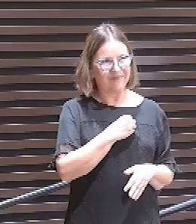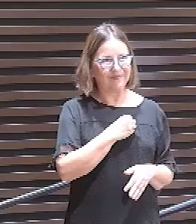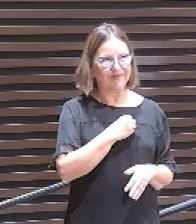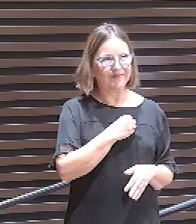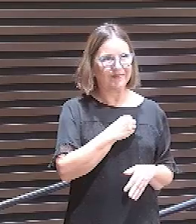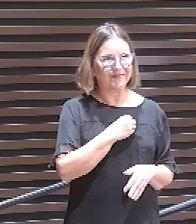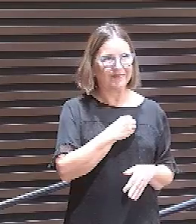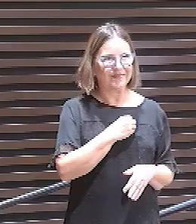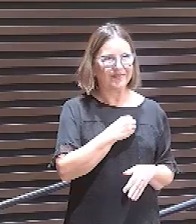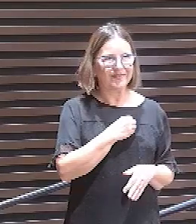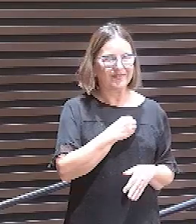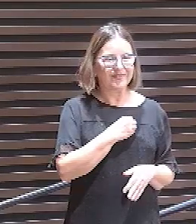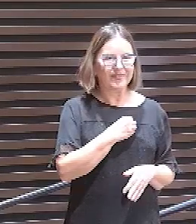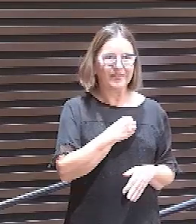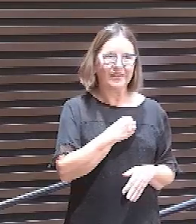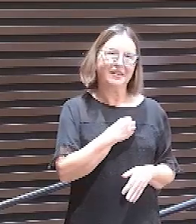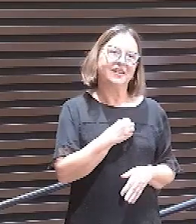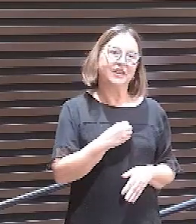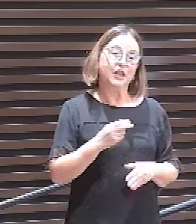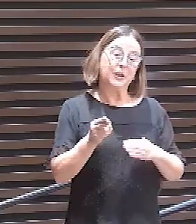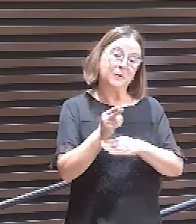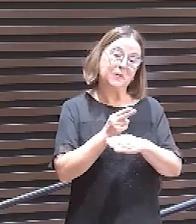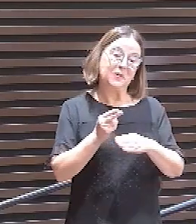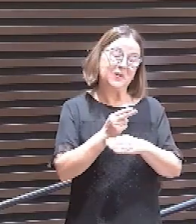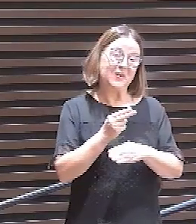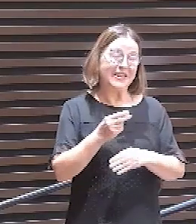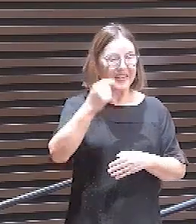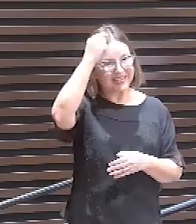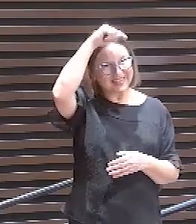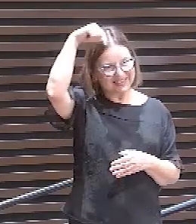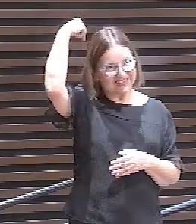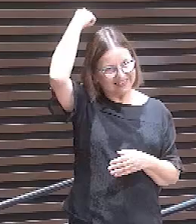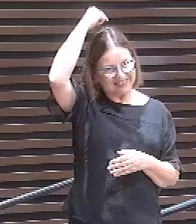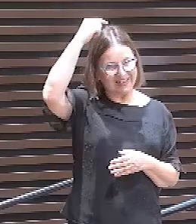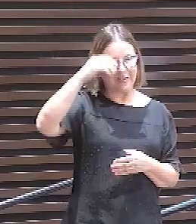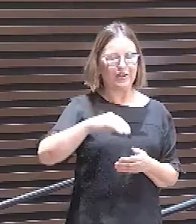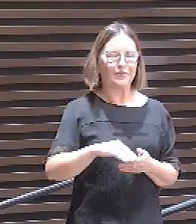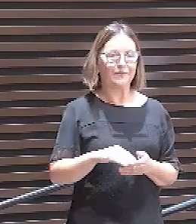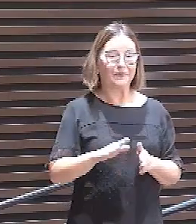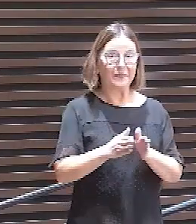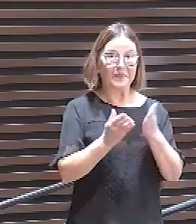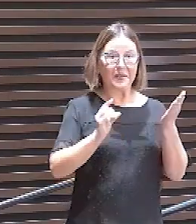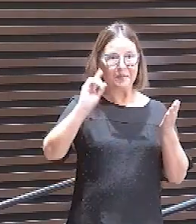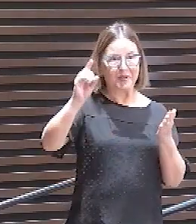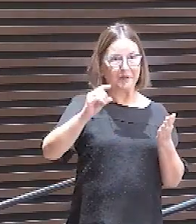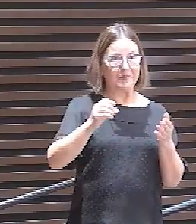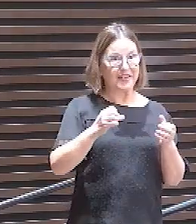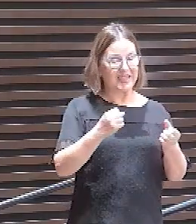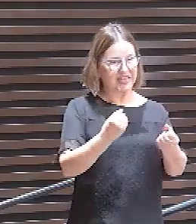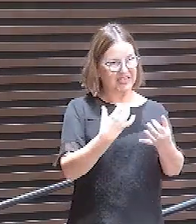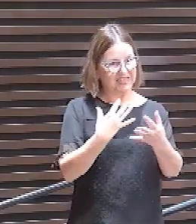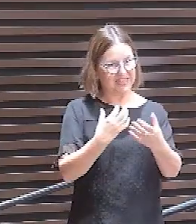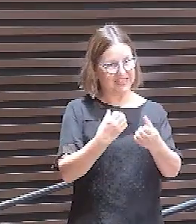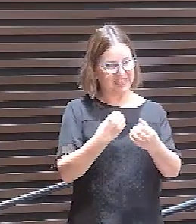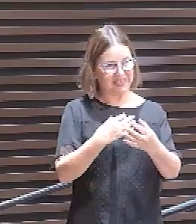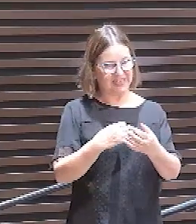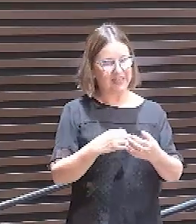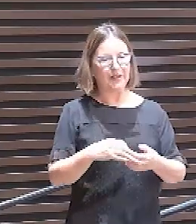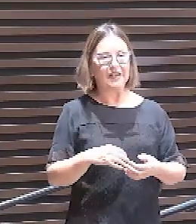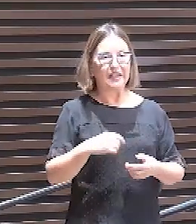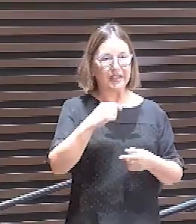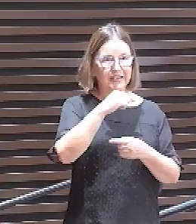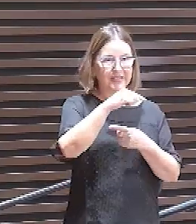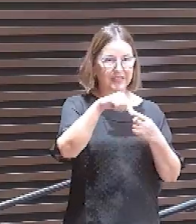à santidade. A Bíblia nos ensina que santificação tem 3 pontos a serem considerados.